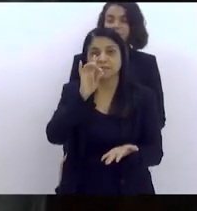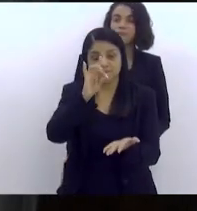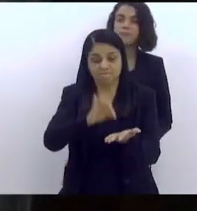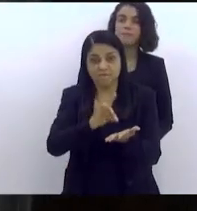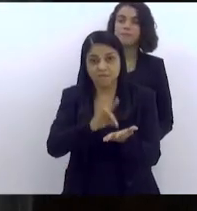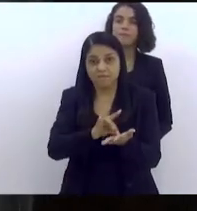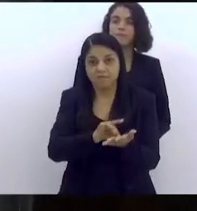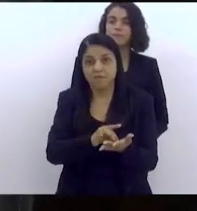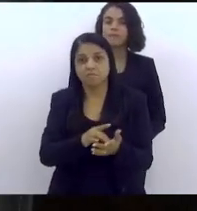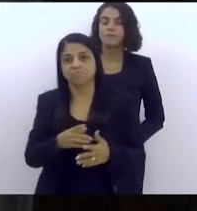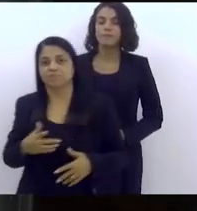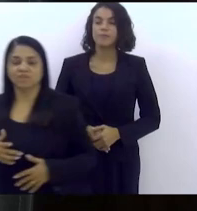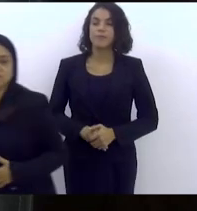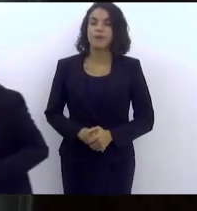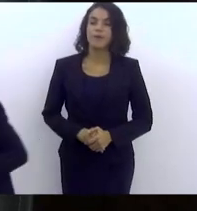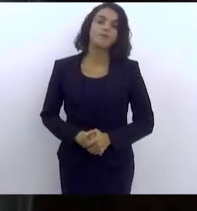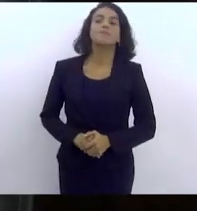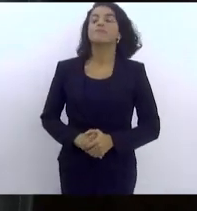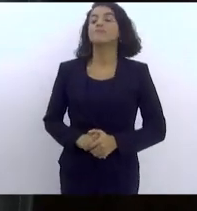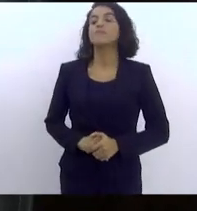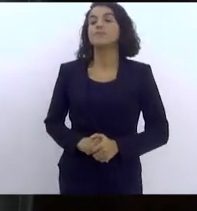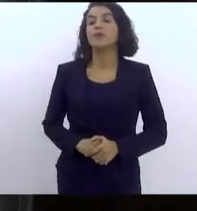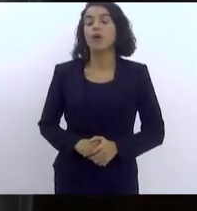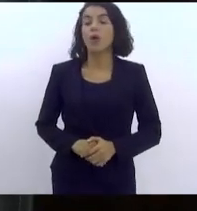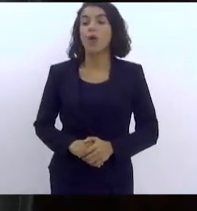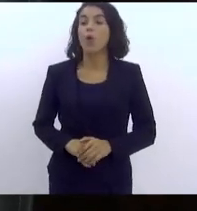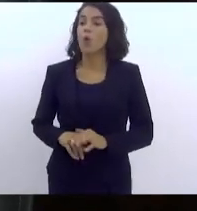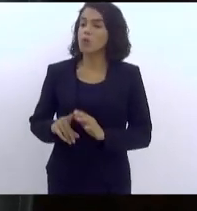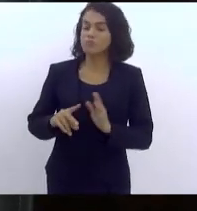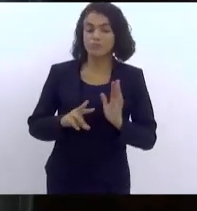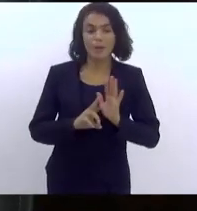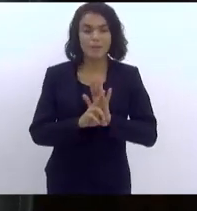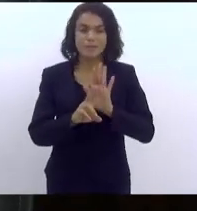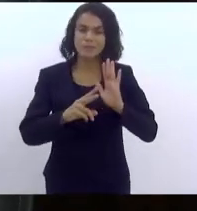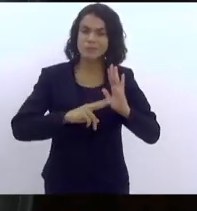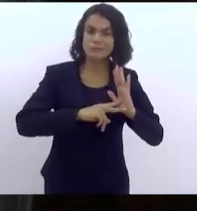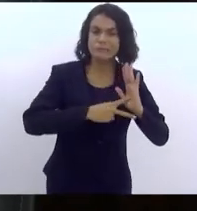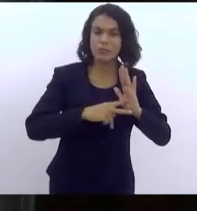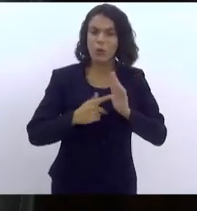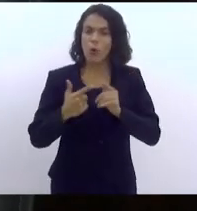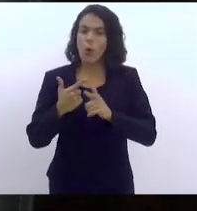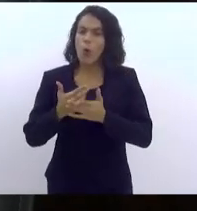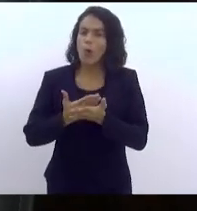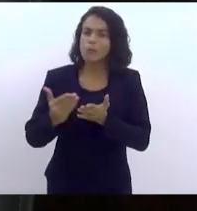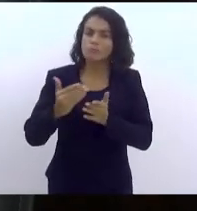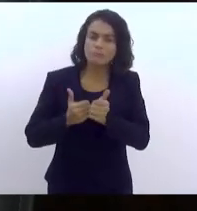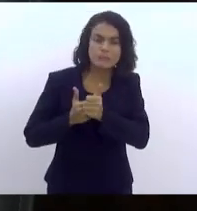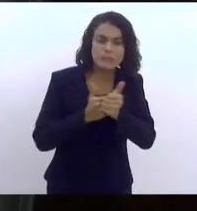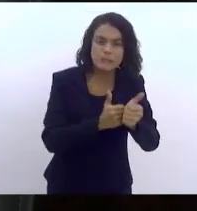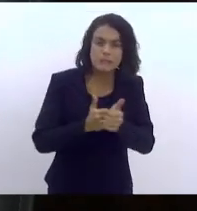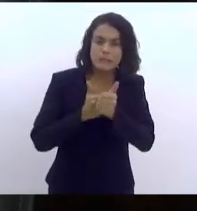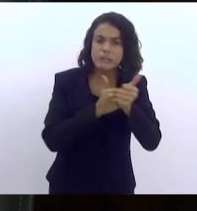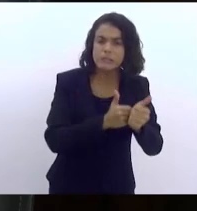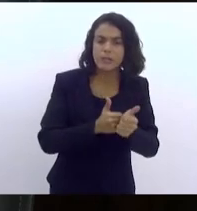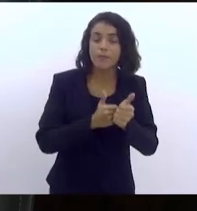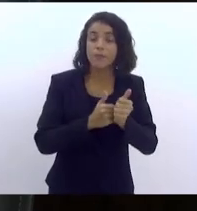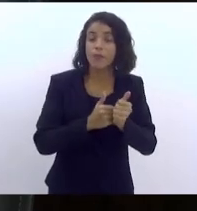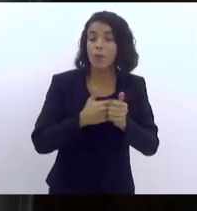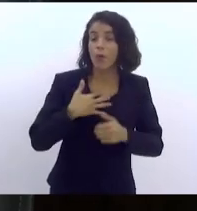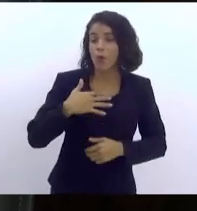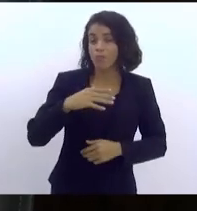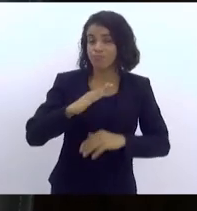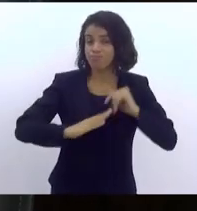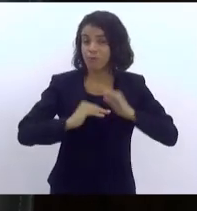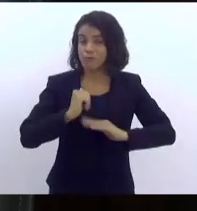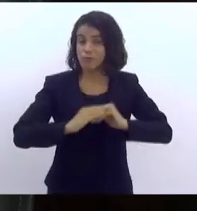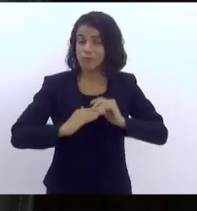caça às bruxas os diretores do sindicato começaram a ser seguidos por Oficiais de Justiça às